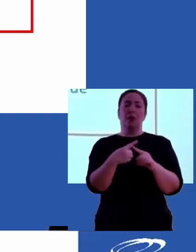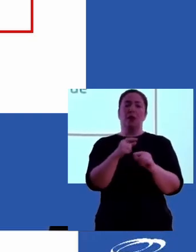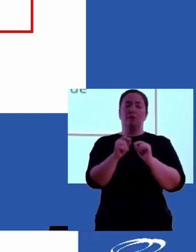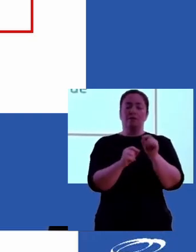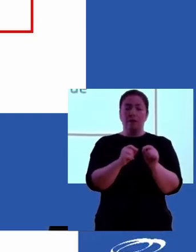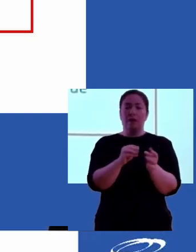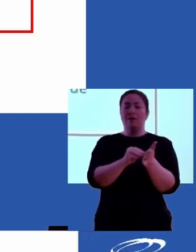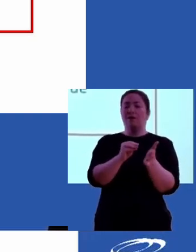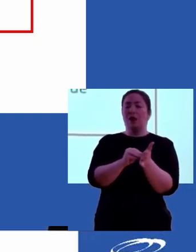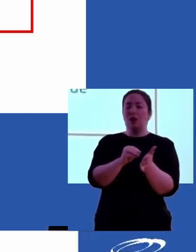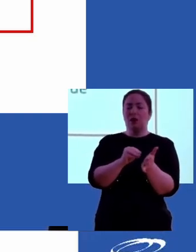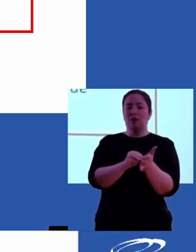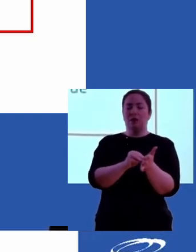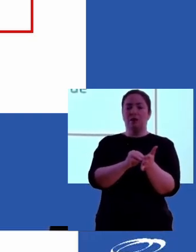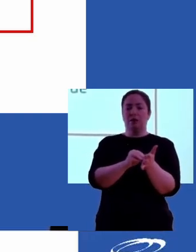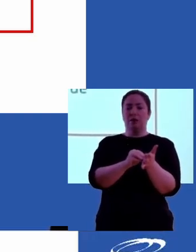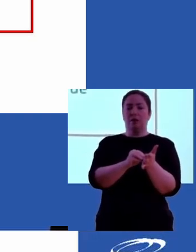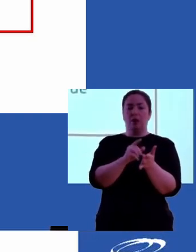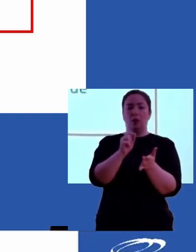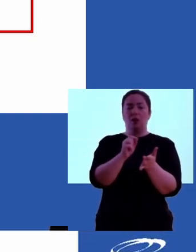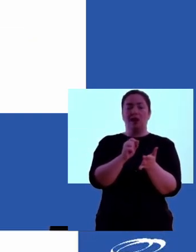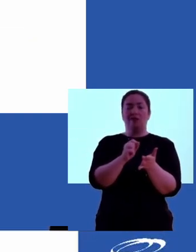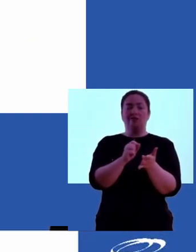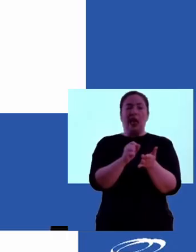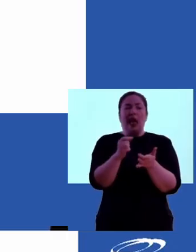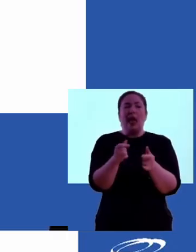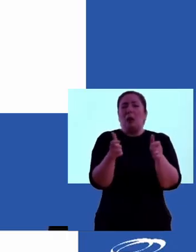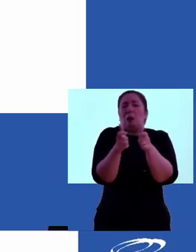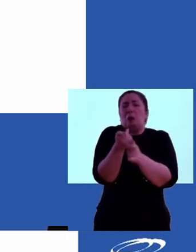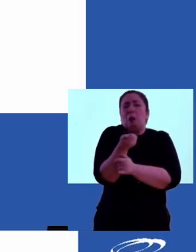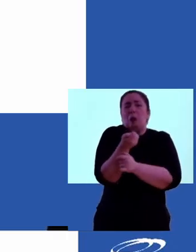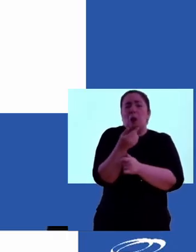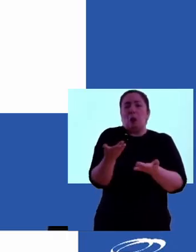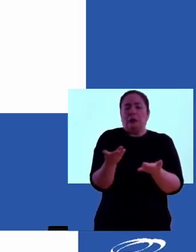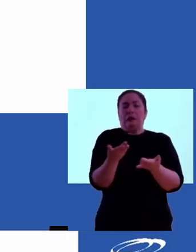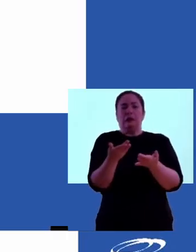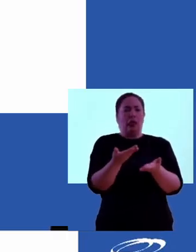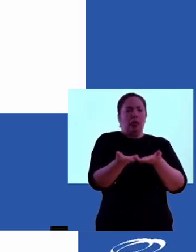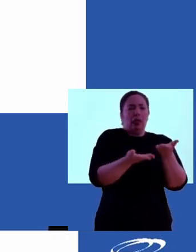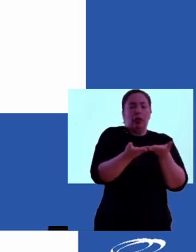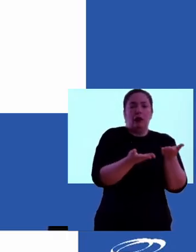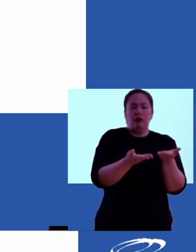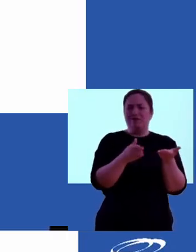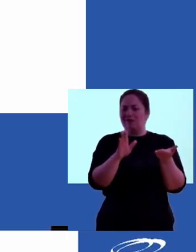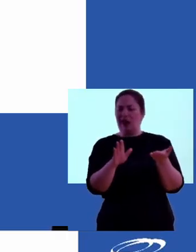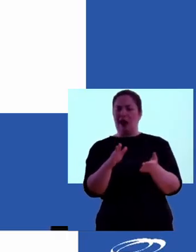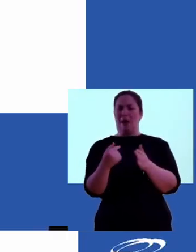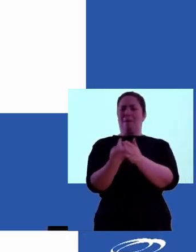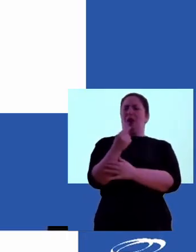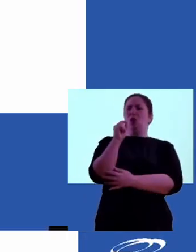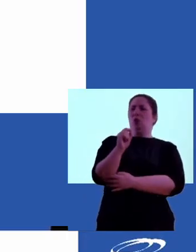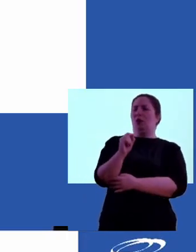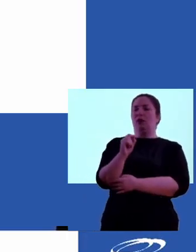a visualização de micro-organismos no histopatológico. Tá? E aí a gente se pergunta, se tem tantas diferenças, qual que é o